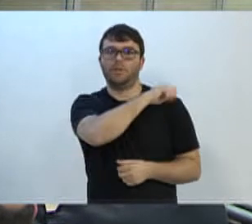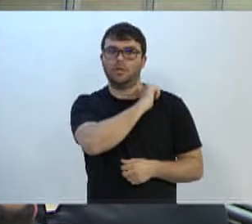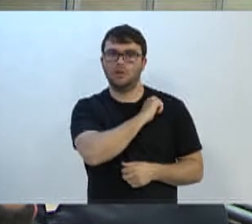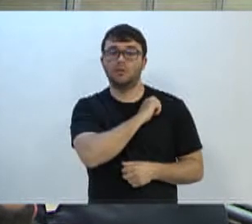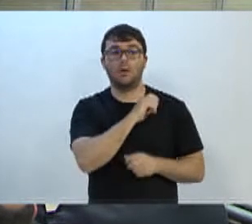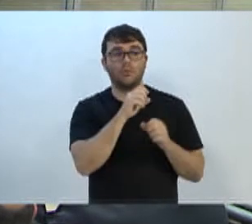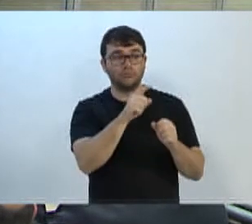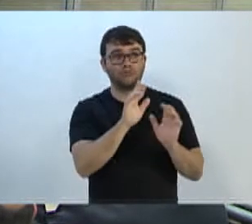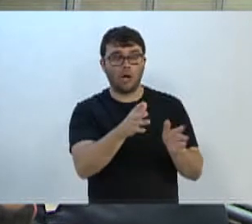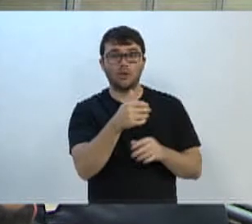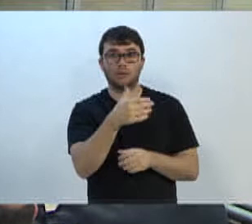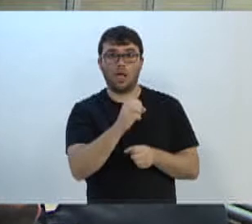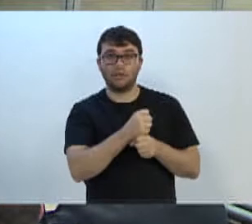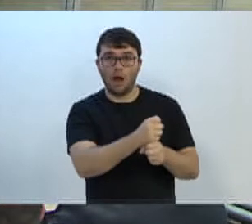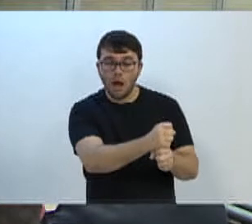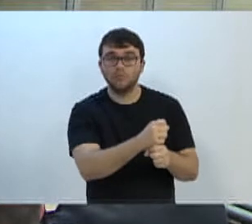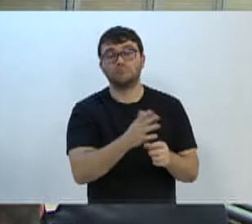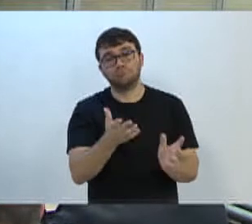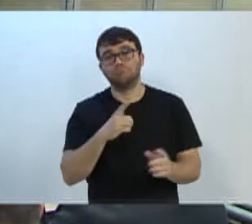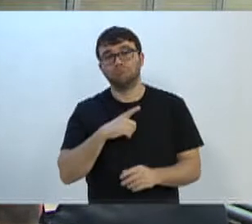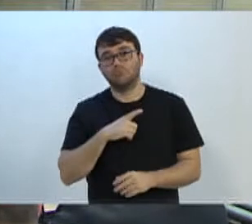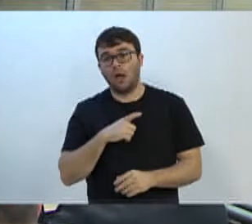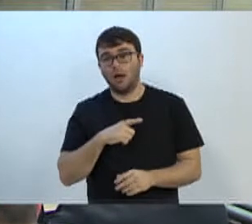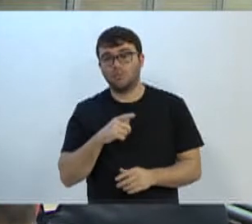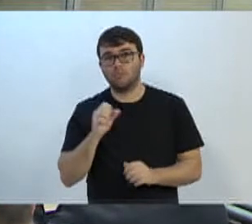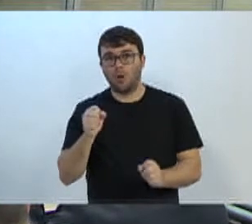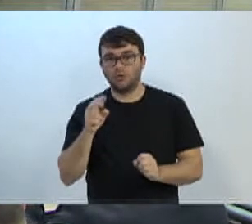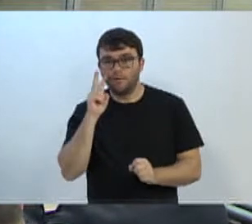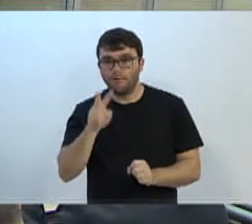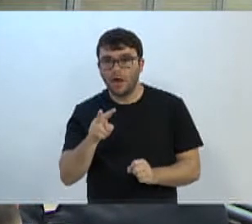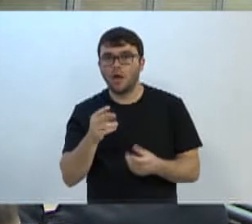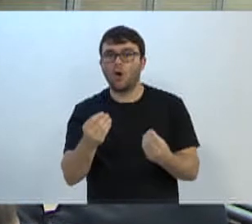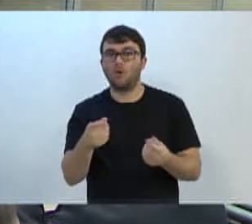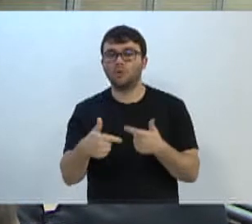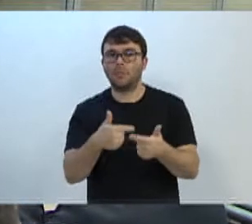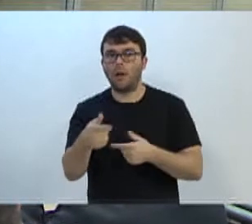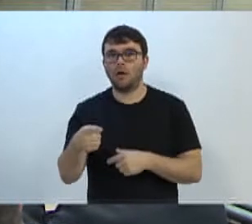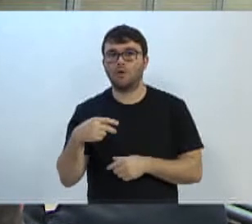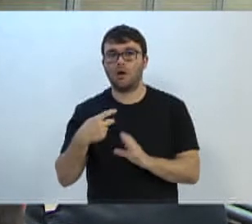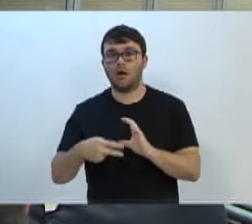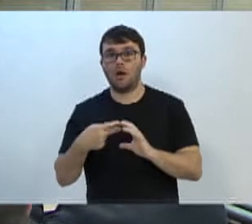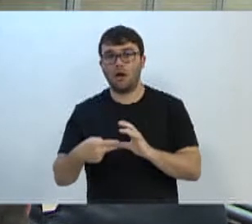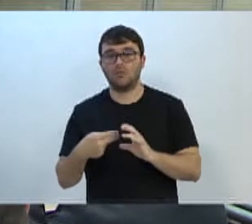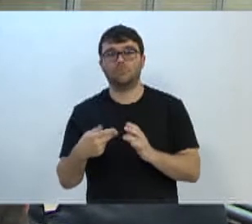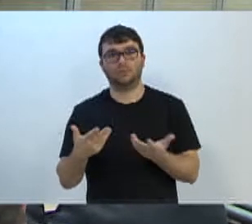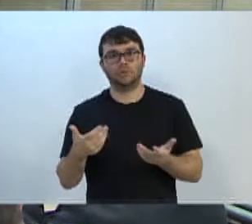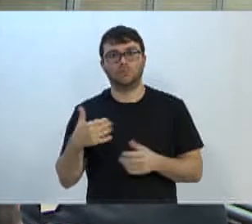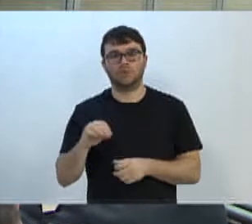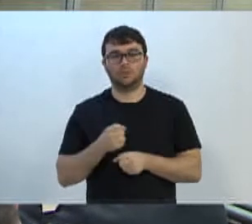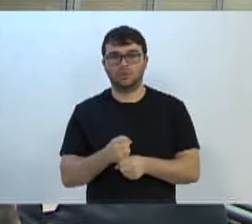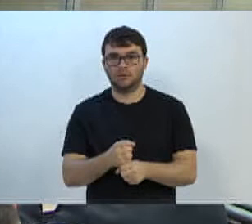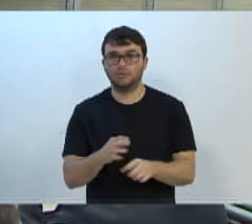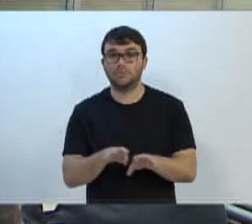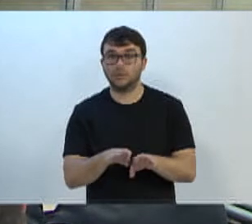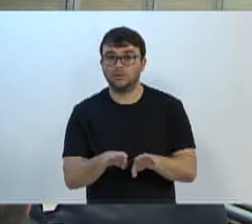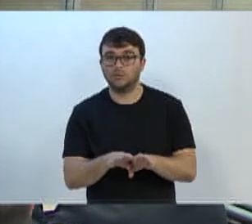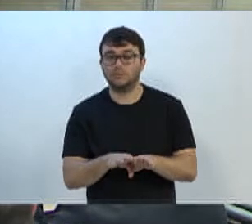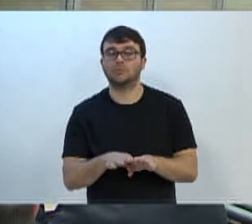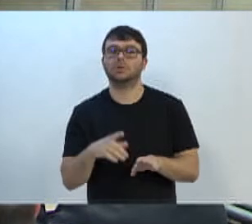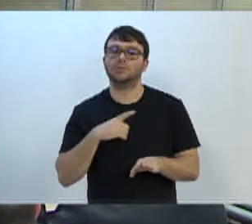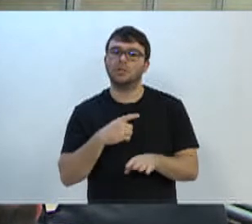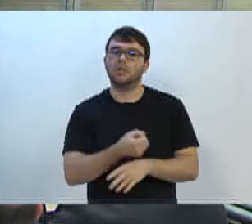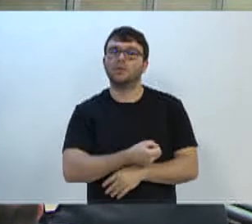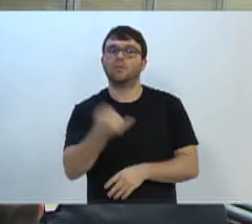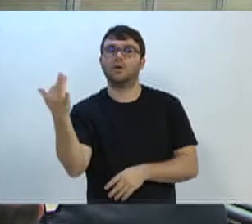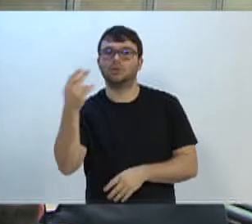e tem sim alguns vereadores que fazem o seu trabalho de fiscalização e que e é verdade e é importante quanto mais